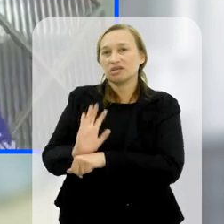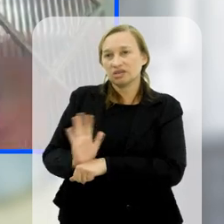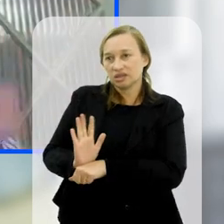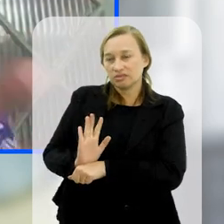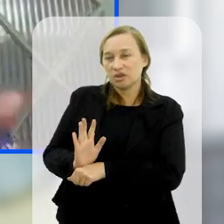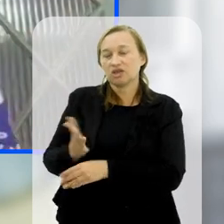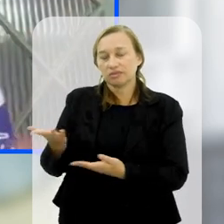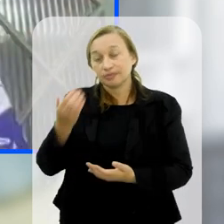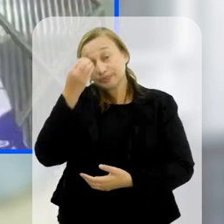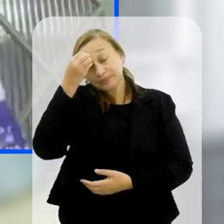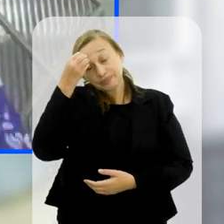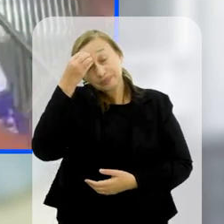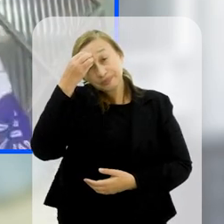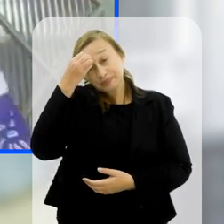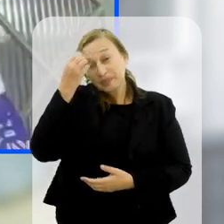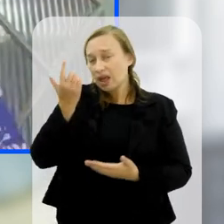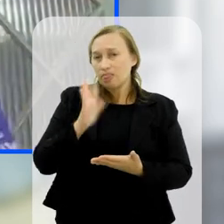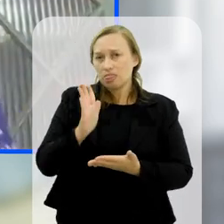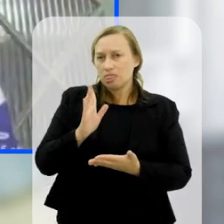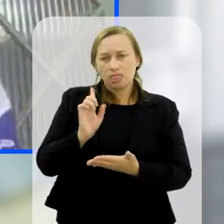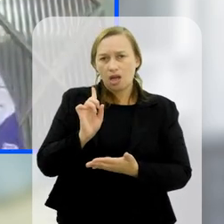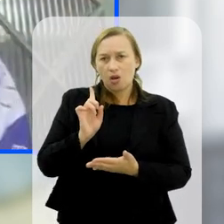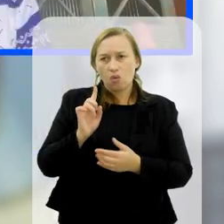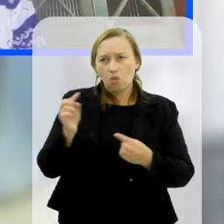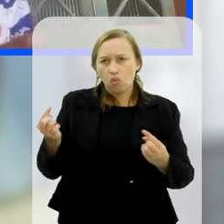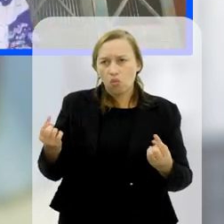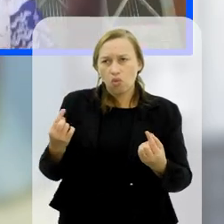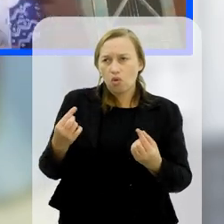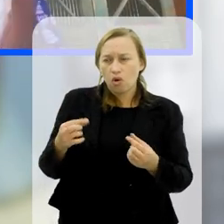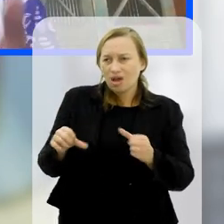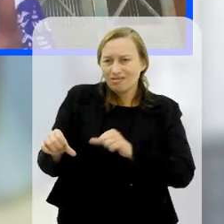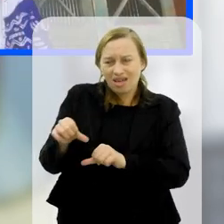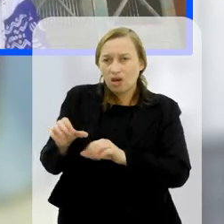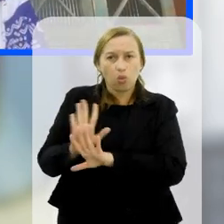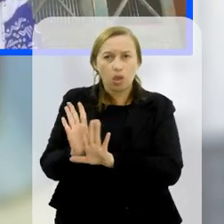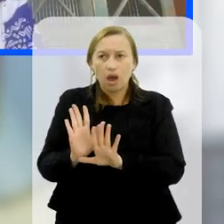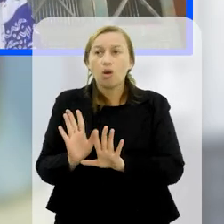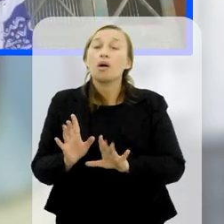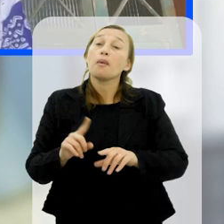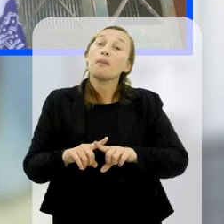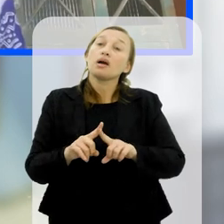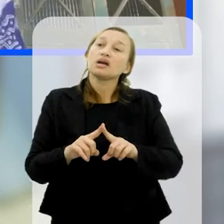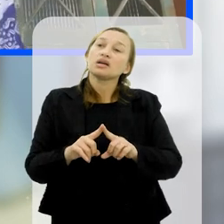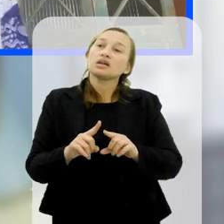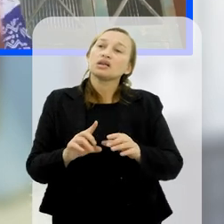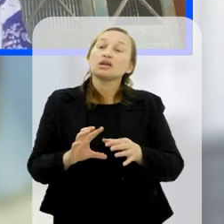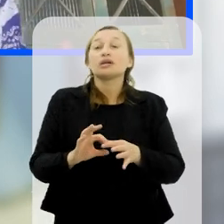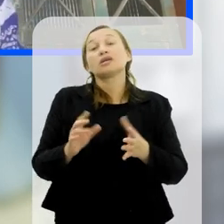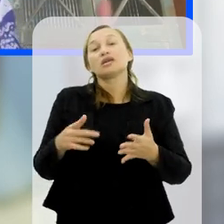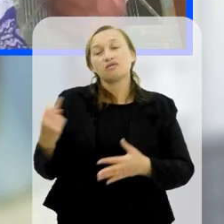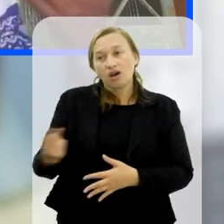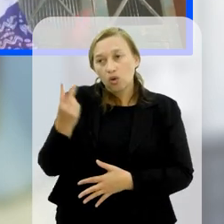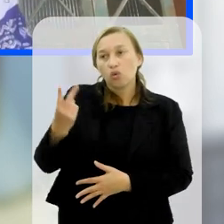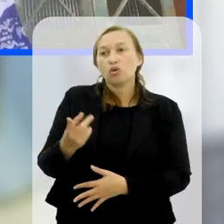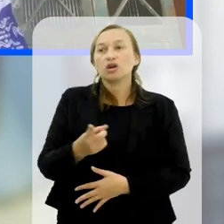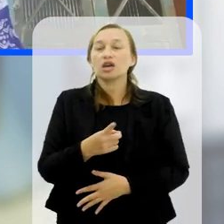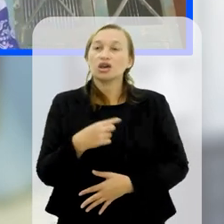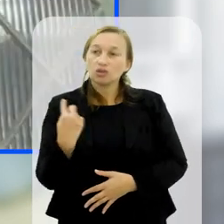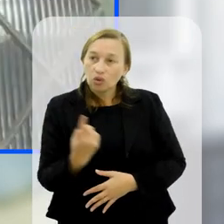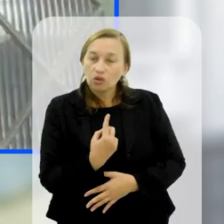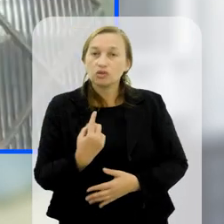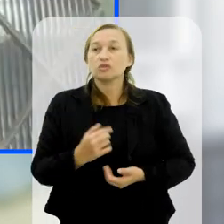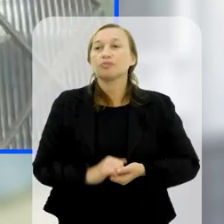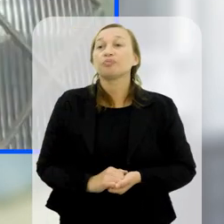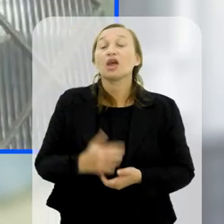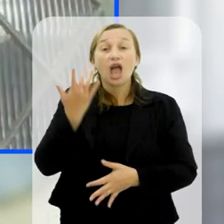pelos blockbusters. Nada contra, acho que tem que ter espaço para todo mundo, mas a gente tem que dar primazia para o que é nosso, para o que é feito dentro. Então,